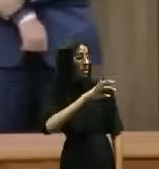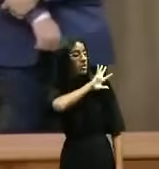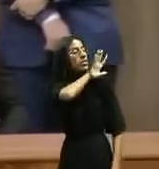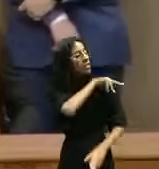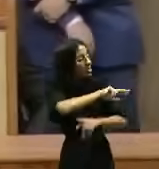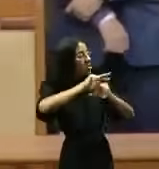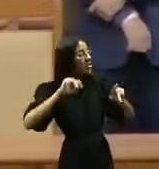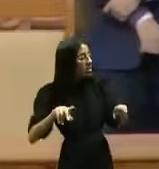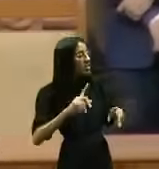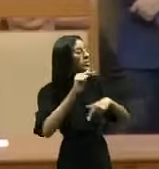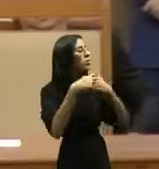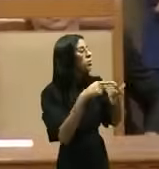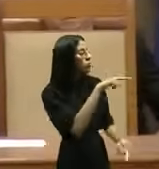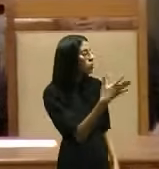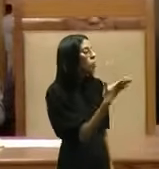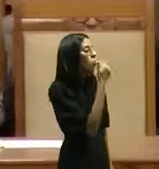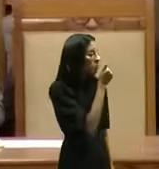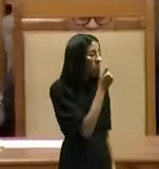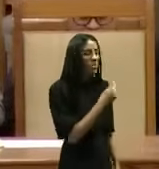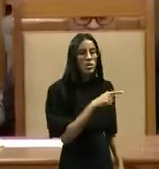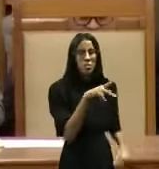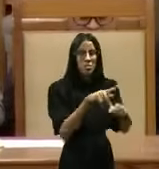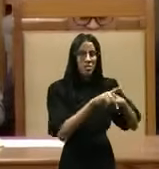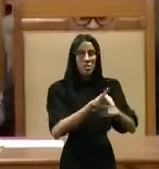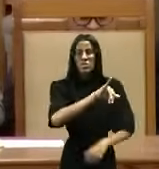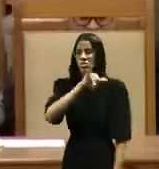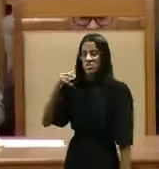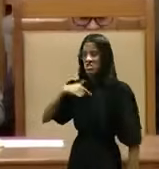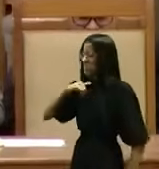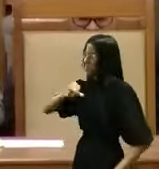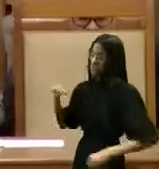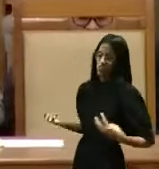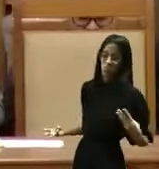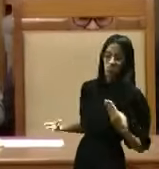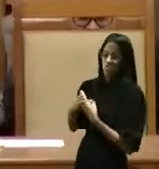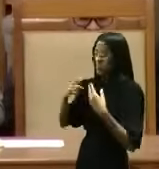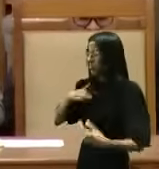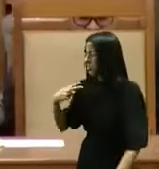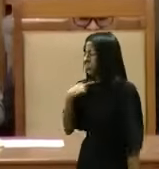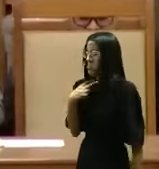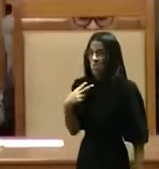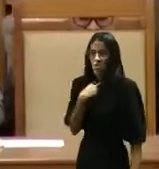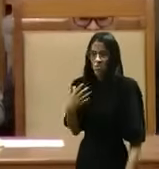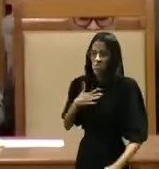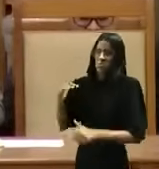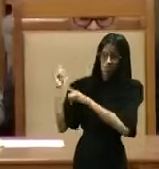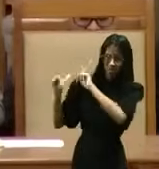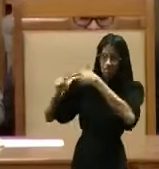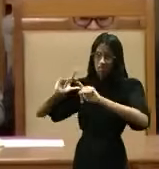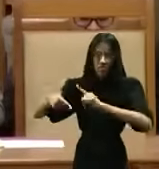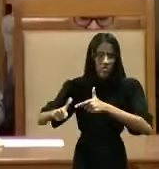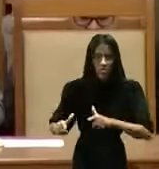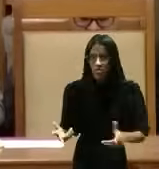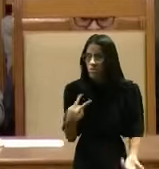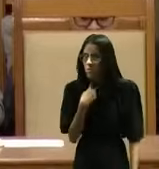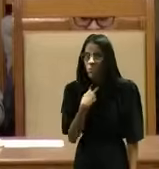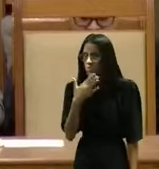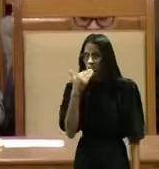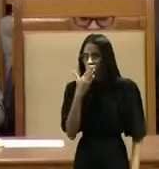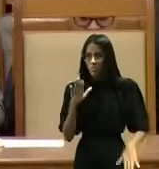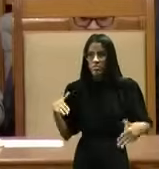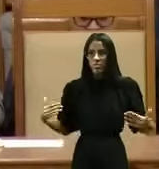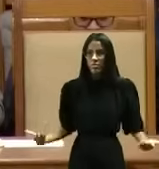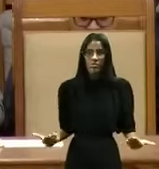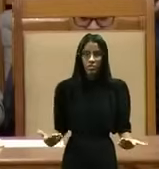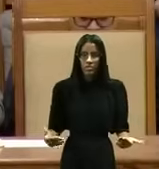judeu tradicional tem irmão aqui que diz assim pastor Zé eu não aceito isso aí porque eu sou é Pentecostal às vezes é um Pentecostal de